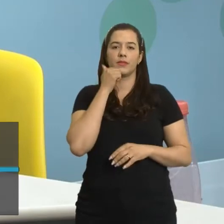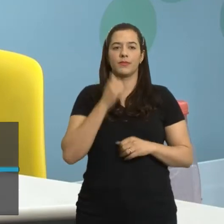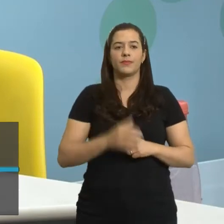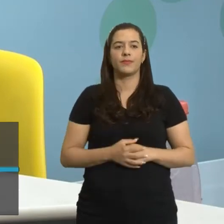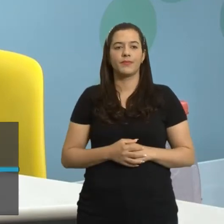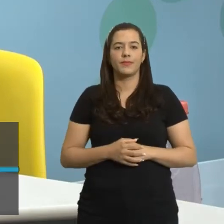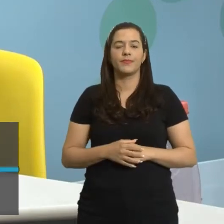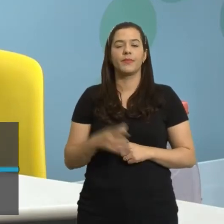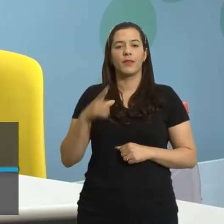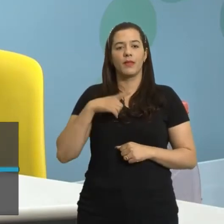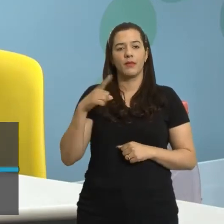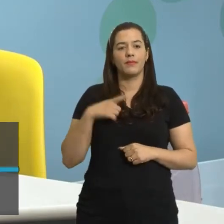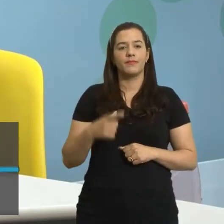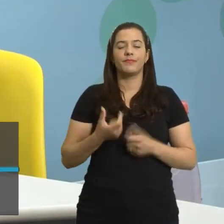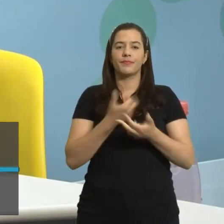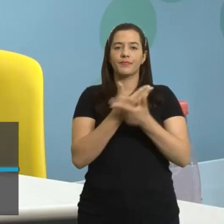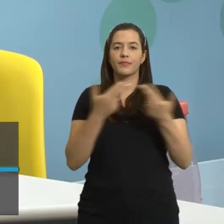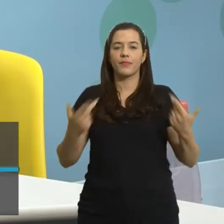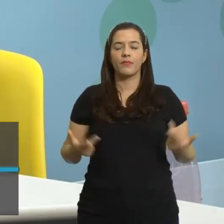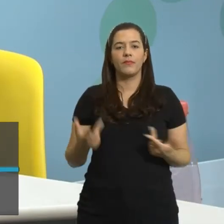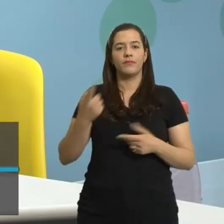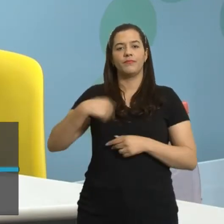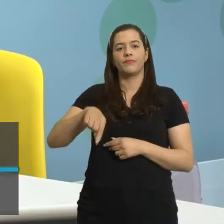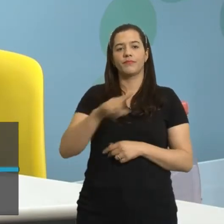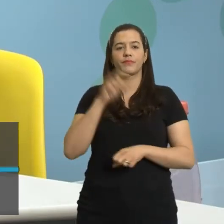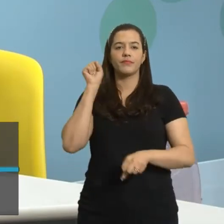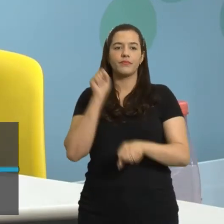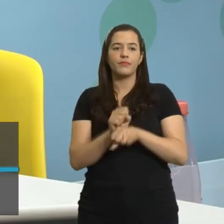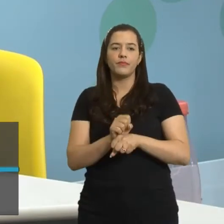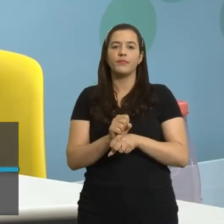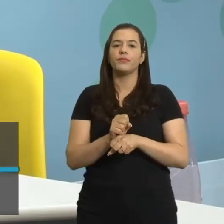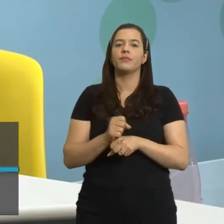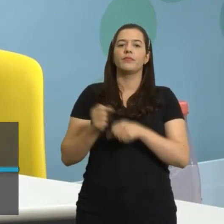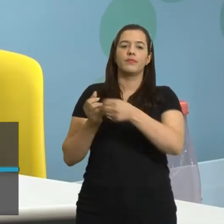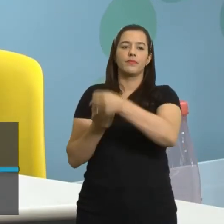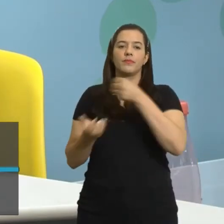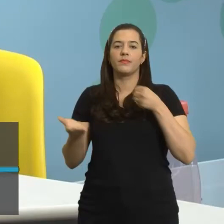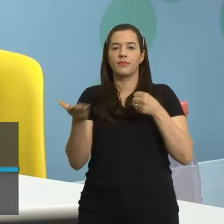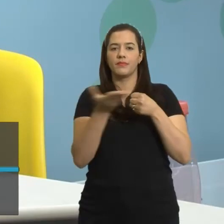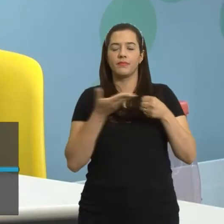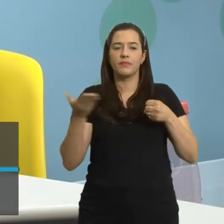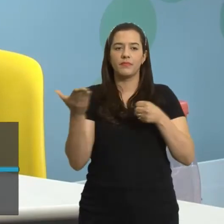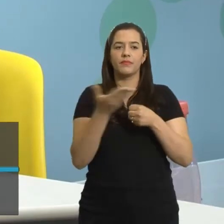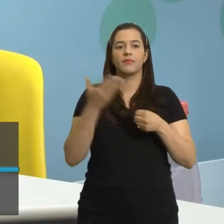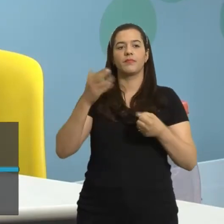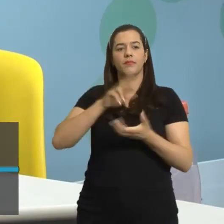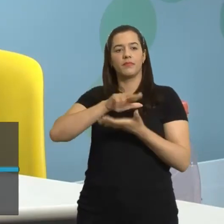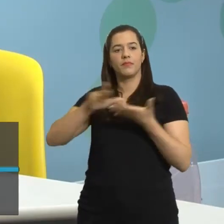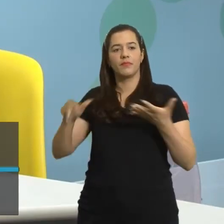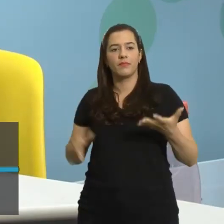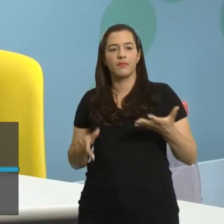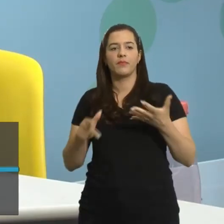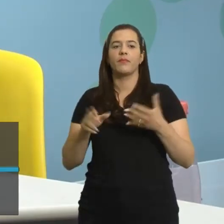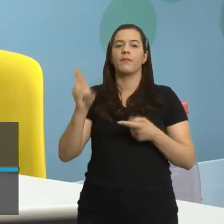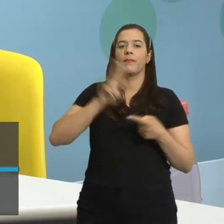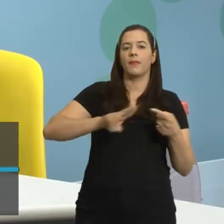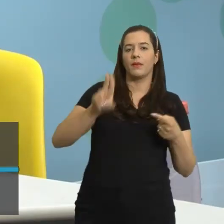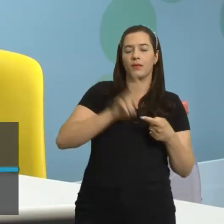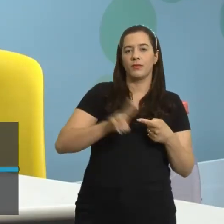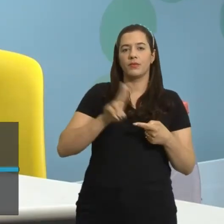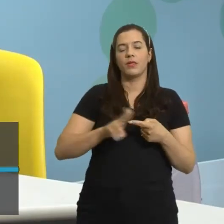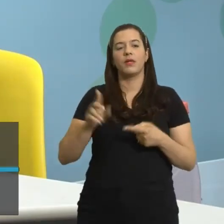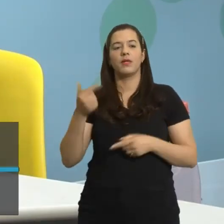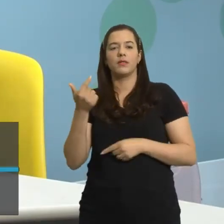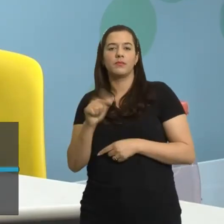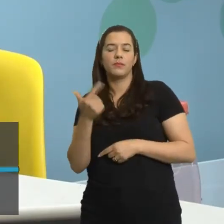existem razões assustadoras para parar de usar o micro-ondas. Existem razões para usar e para